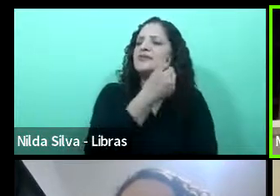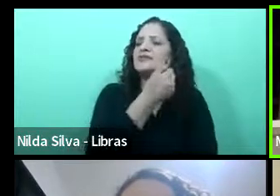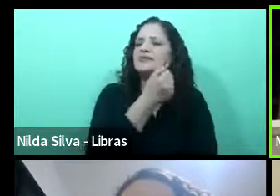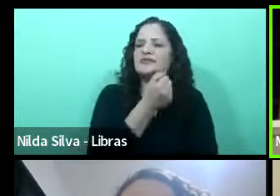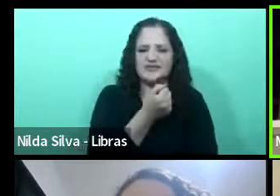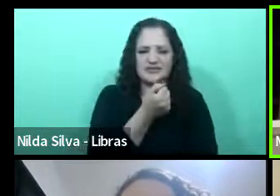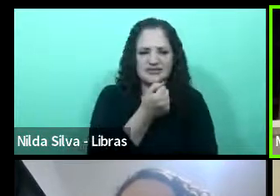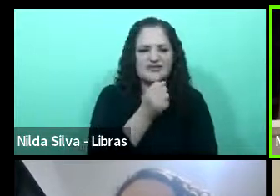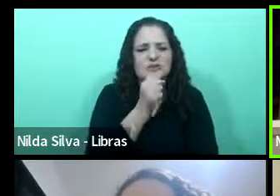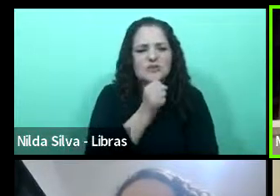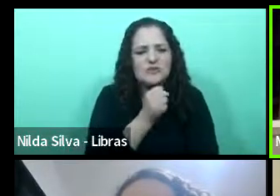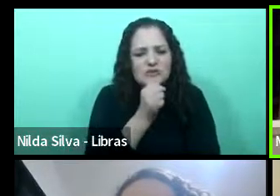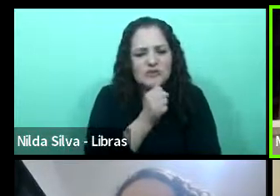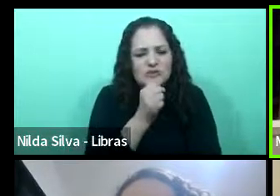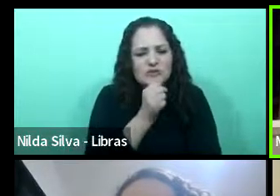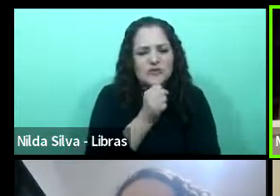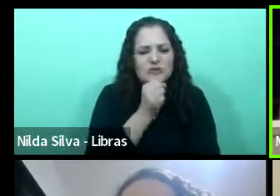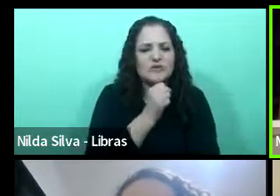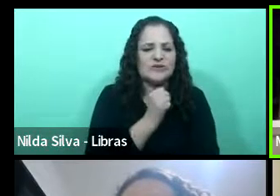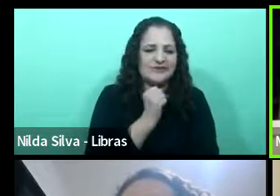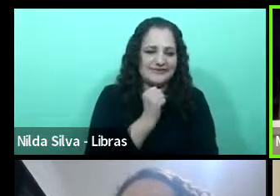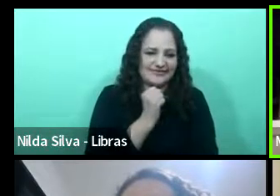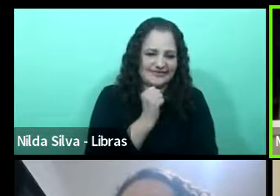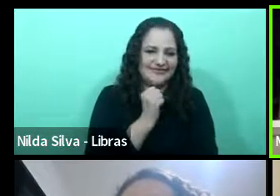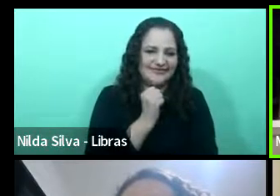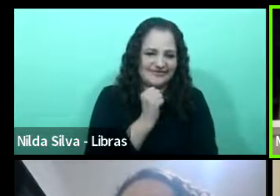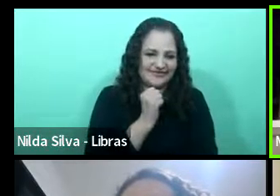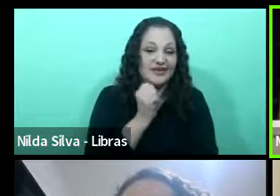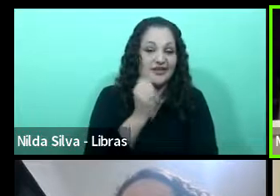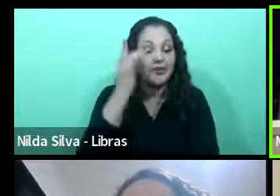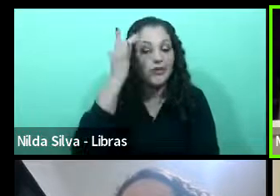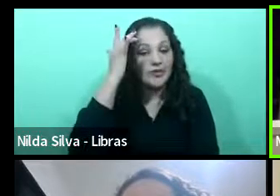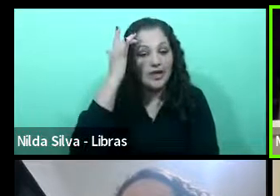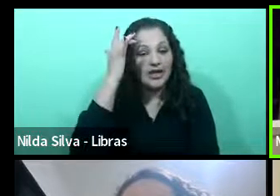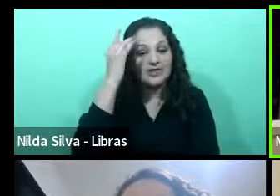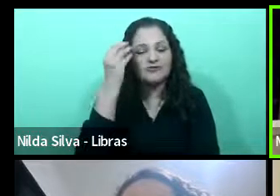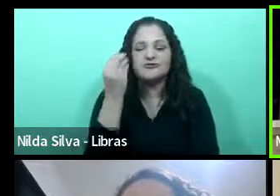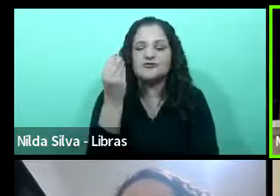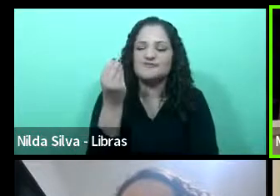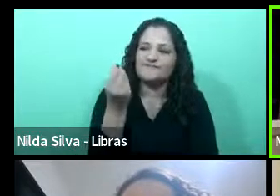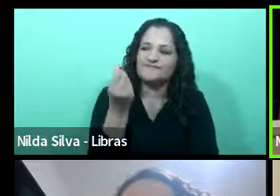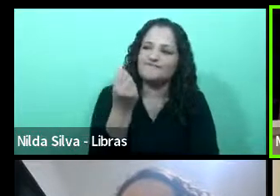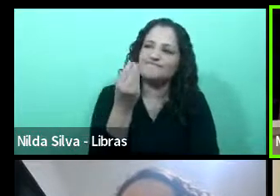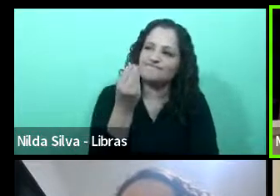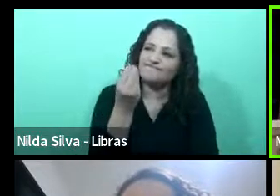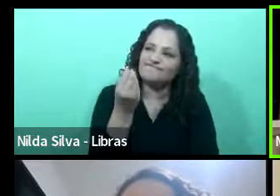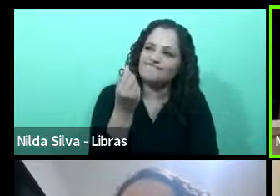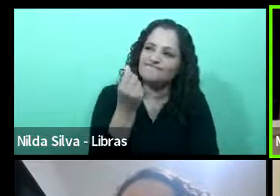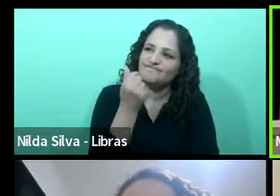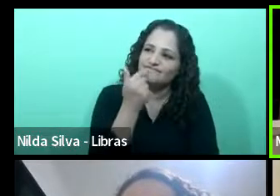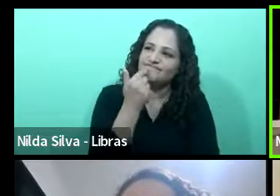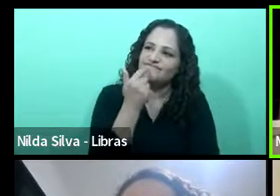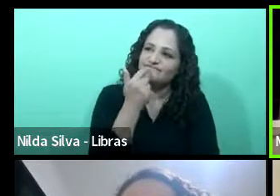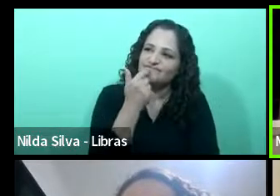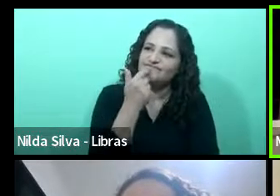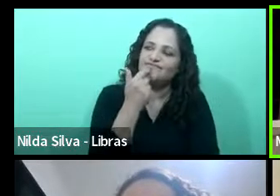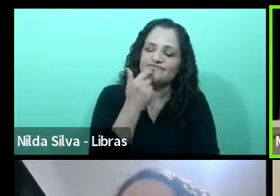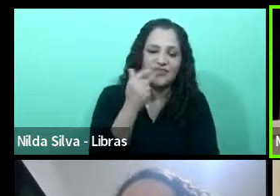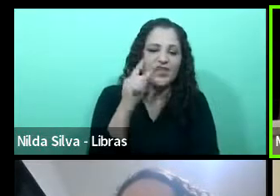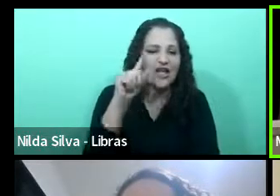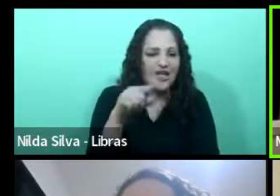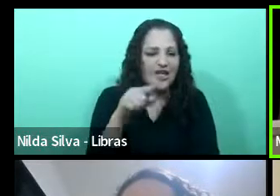e do envelhecimento, eu acho que, dessa perspectiva intergeracional, ela é